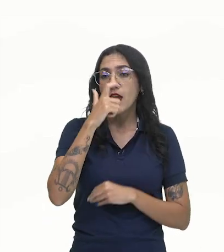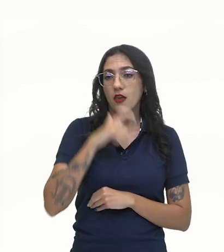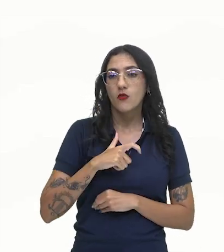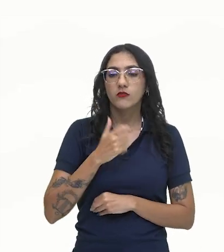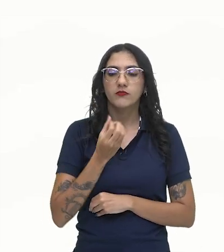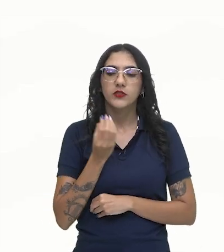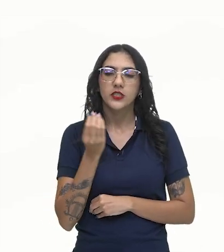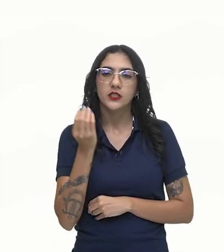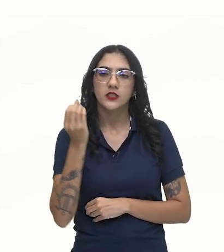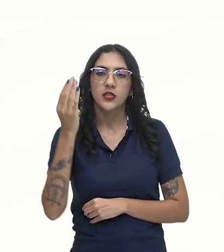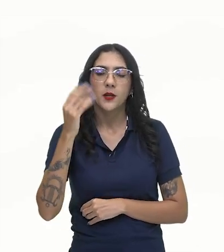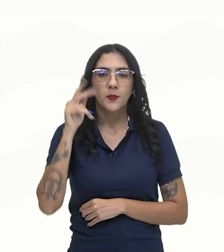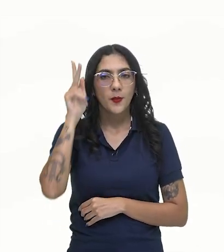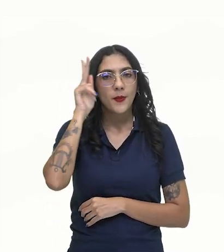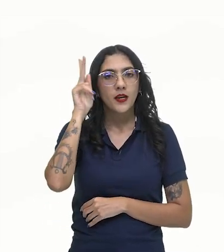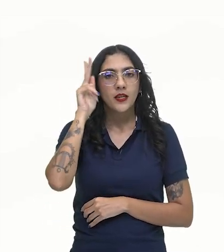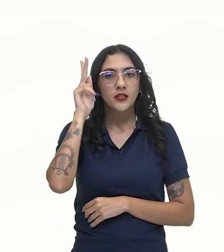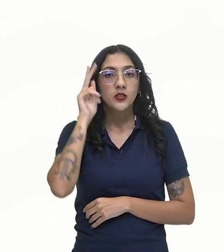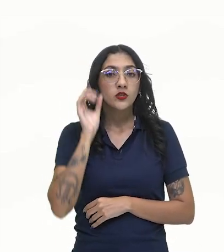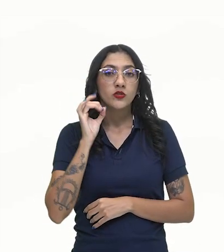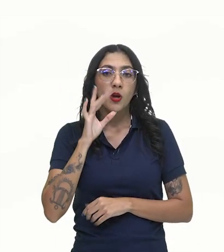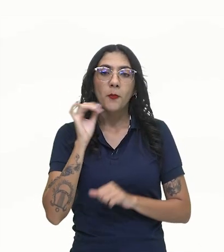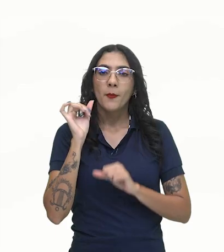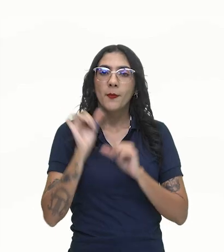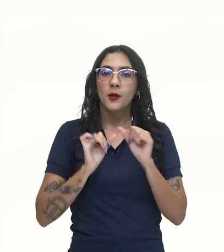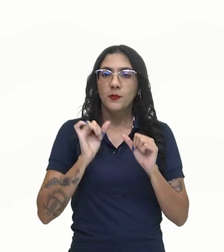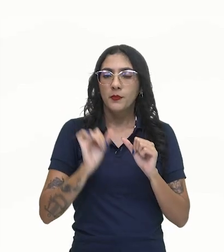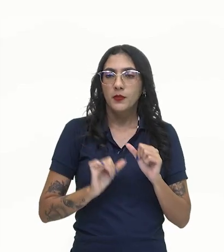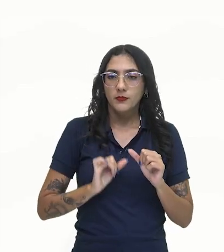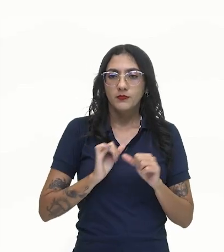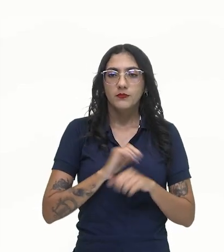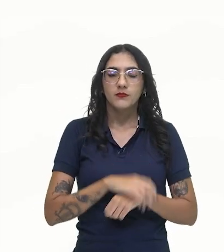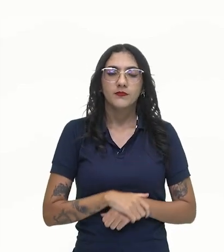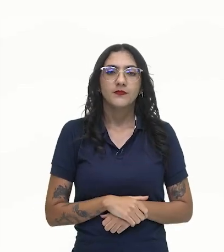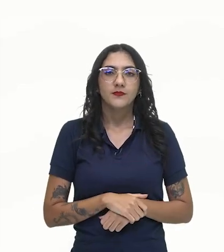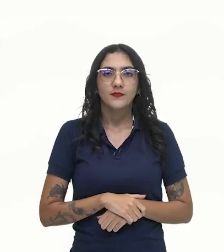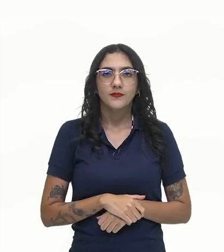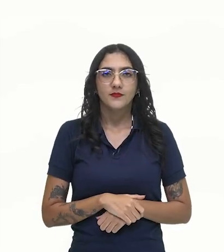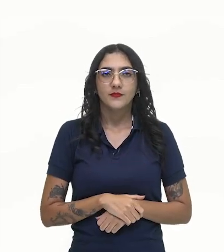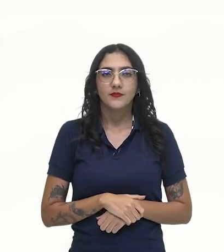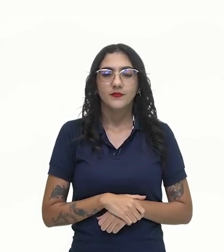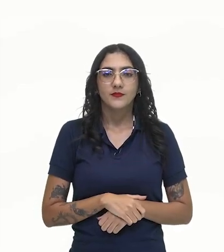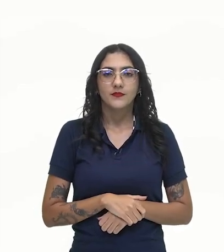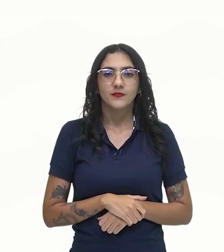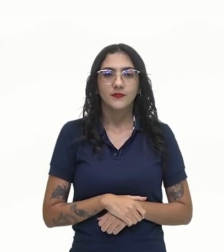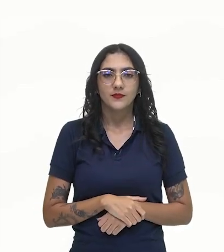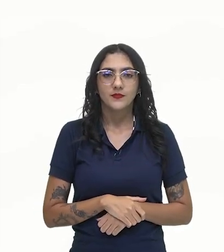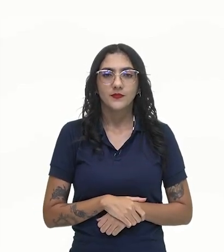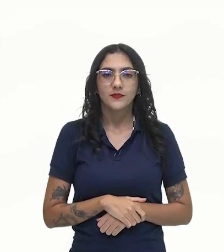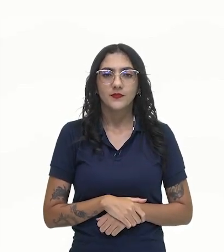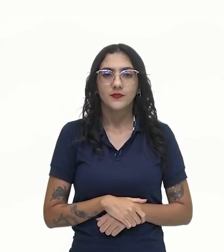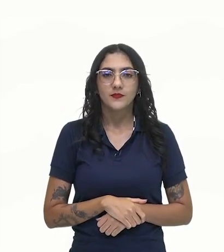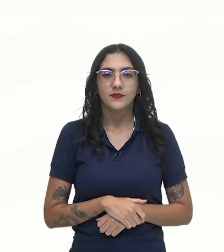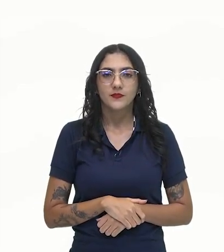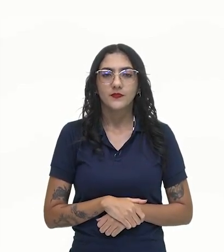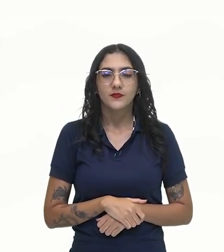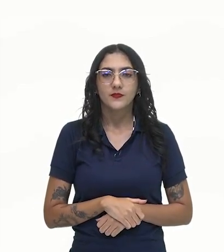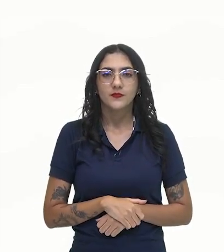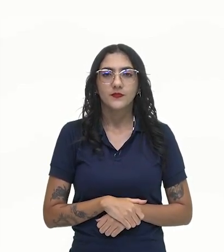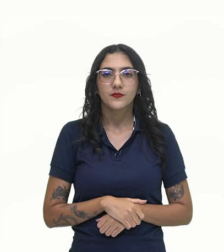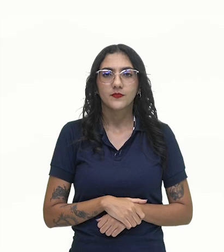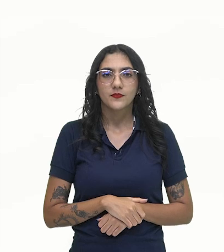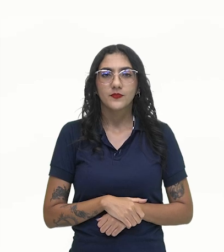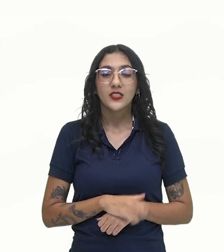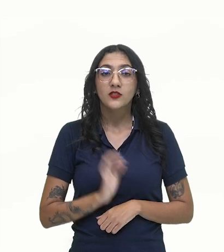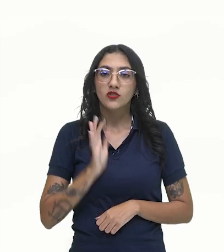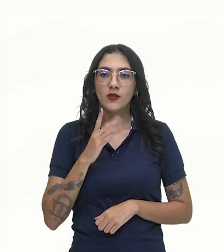você fala I traveled to Parintins, ok? Bom, já que